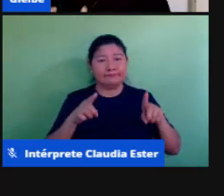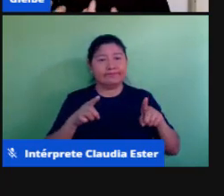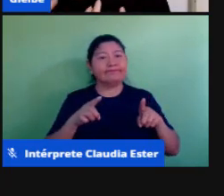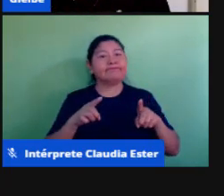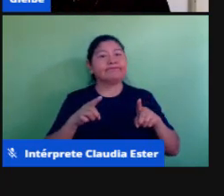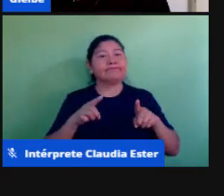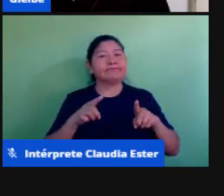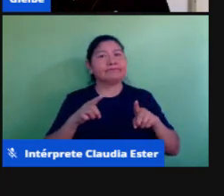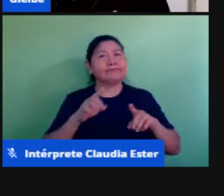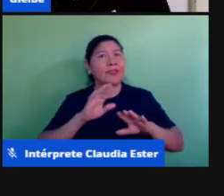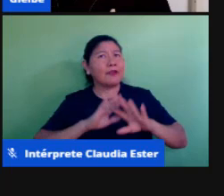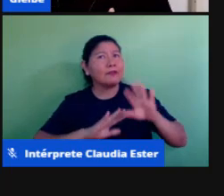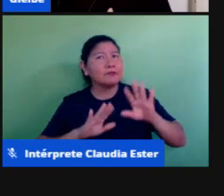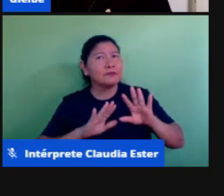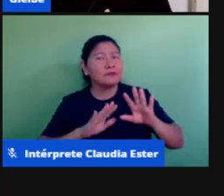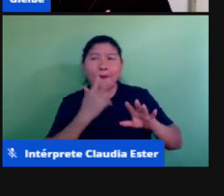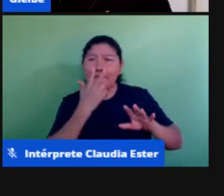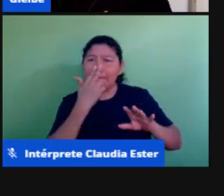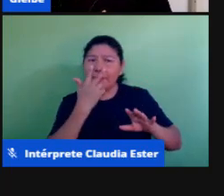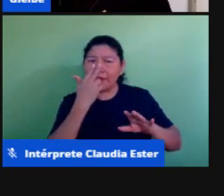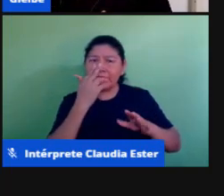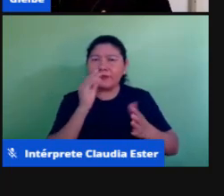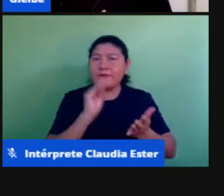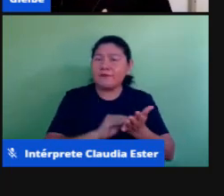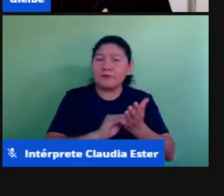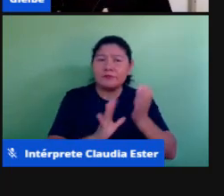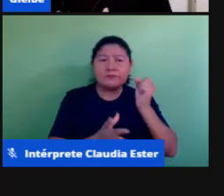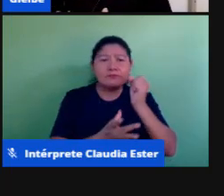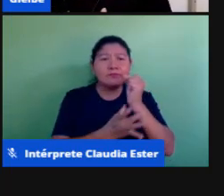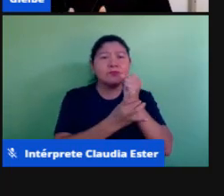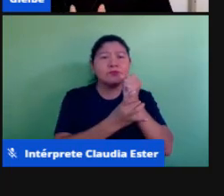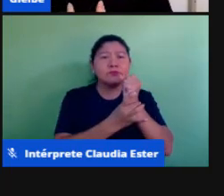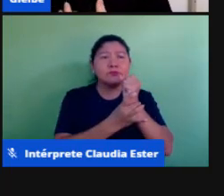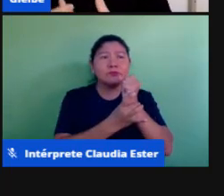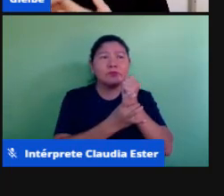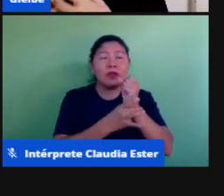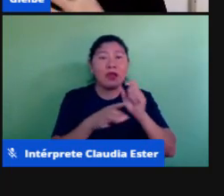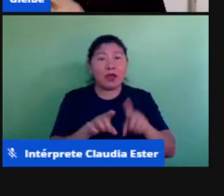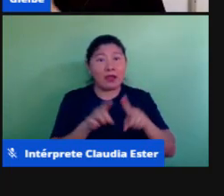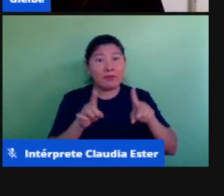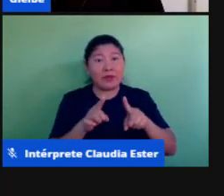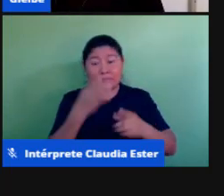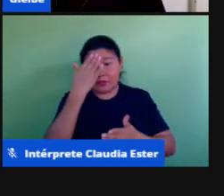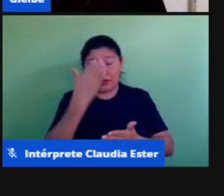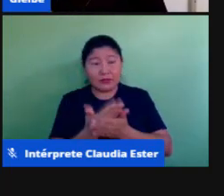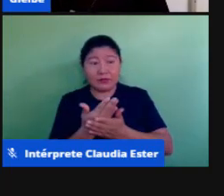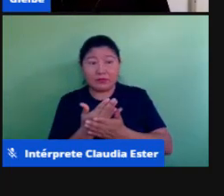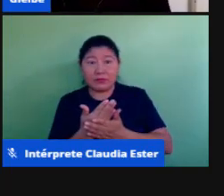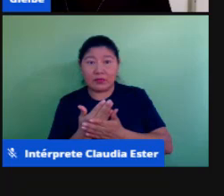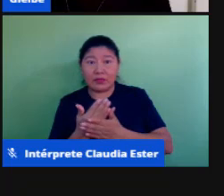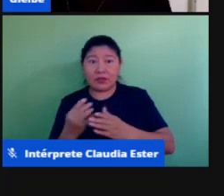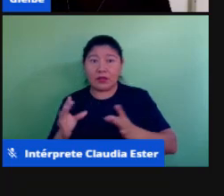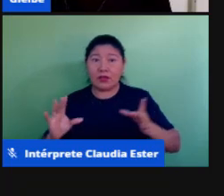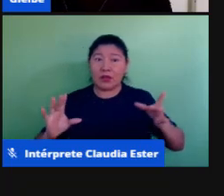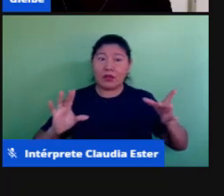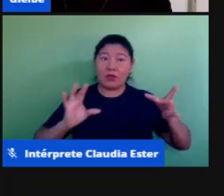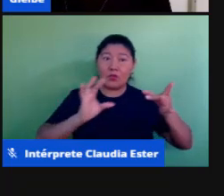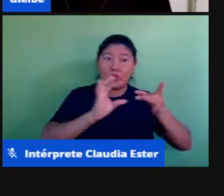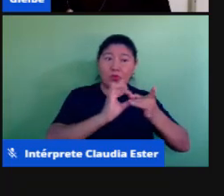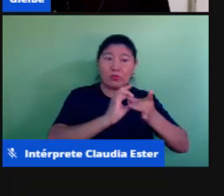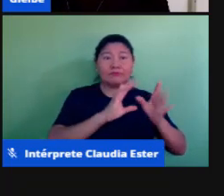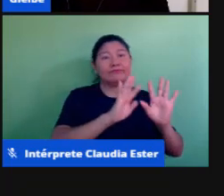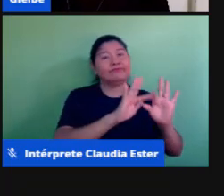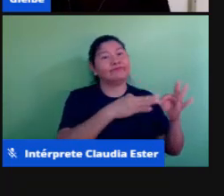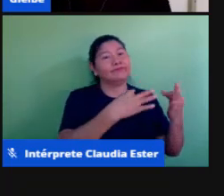inseguranças, estranhamentos, eu tenho a família, né? Então, a família acaba se aproximando do